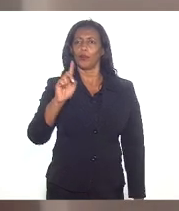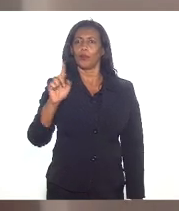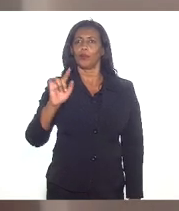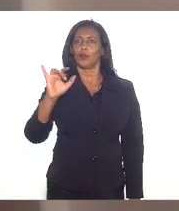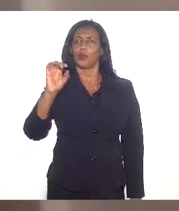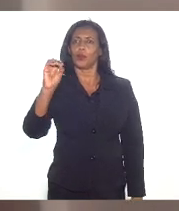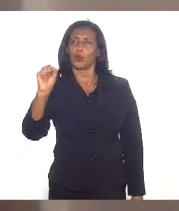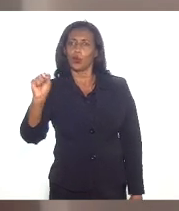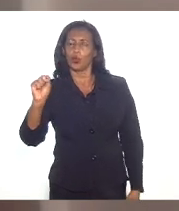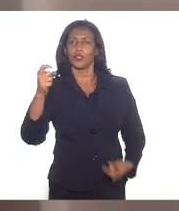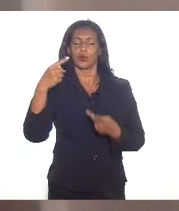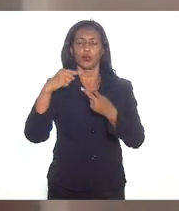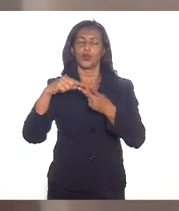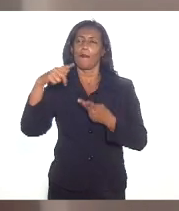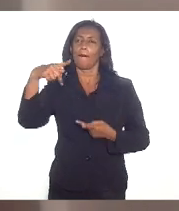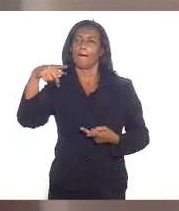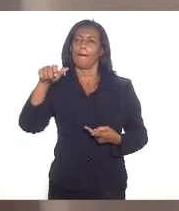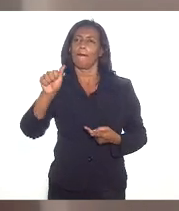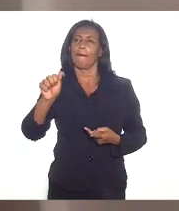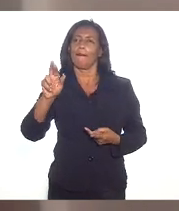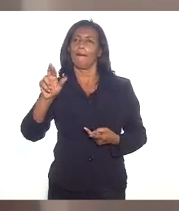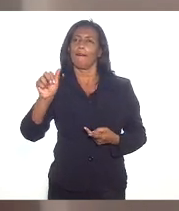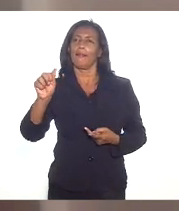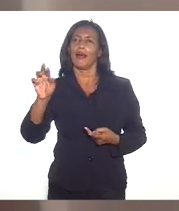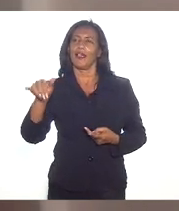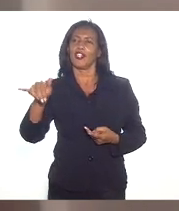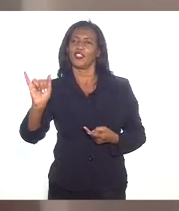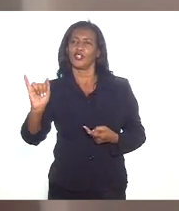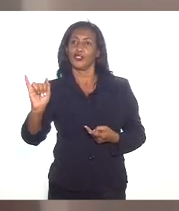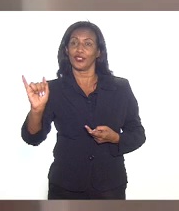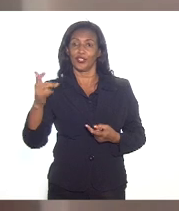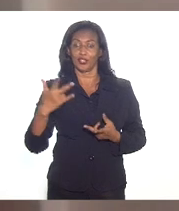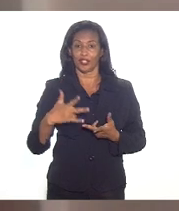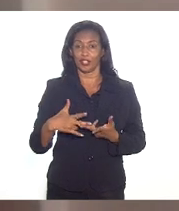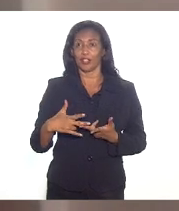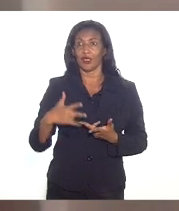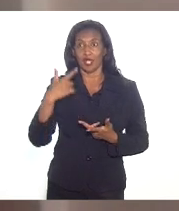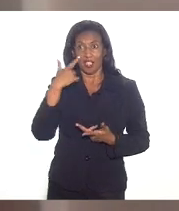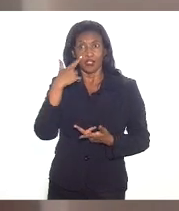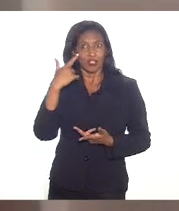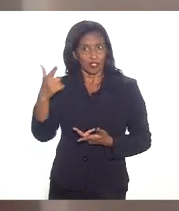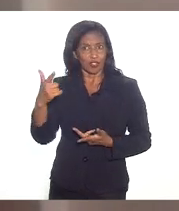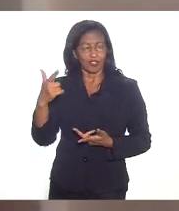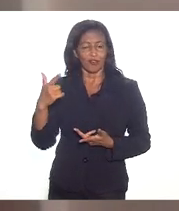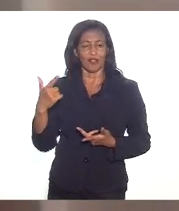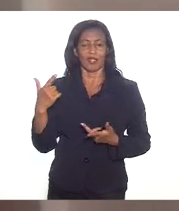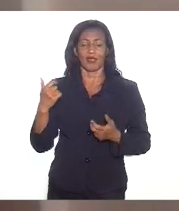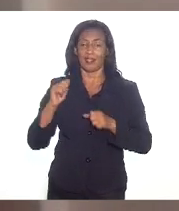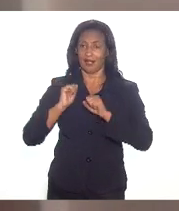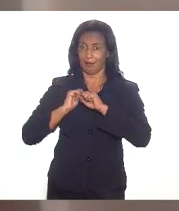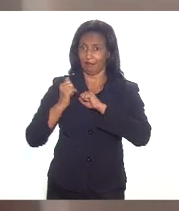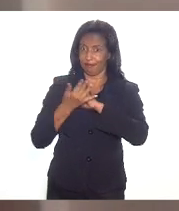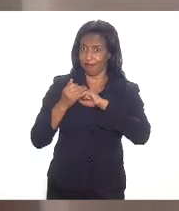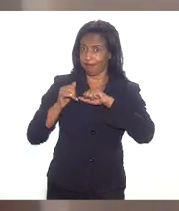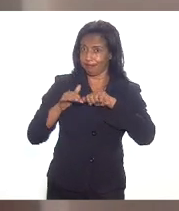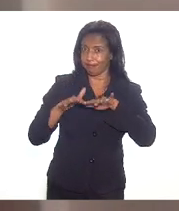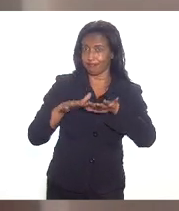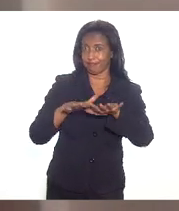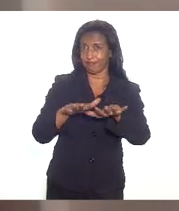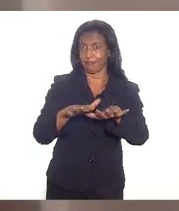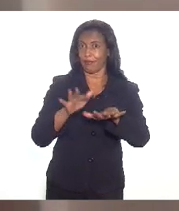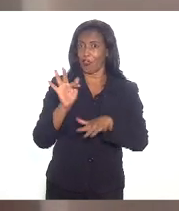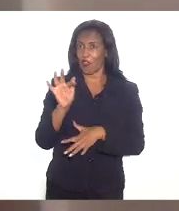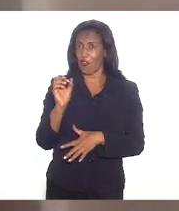ainda é informal, né? Na verdade, ele também paga um salário médio baixo, né? E aí, na pandemia, sendo informal, enfim, a situação